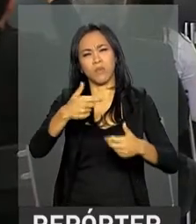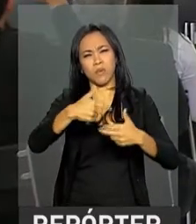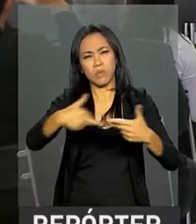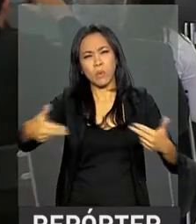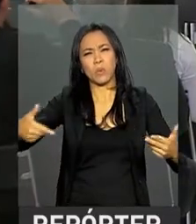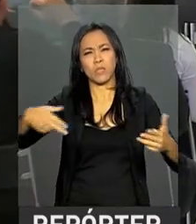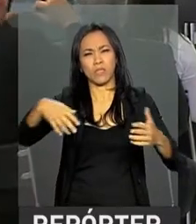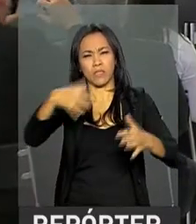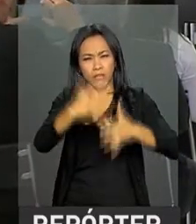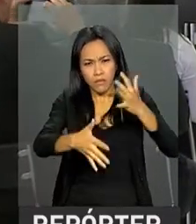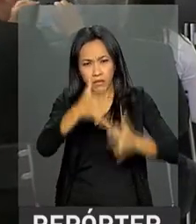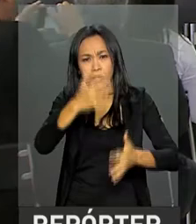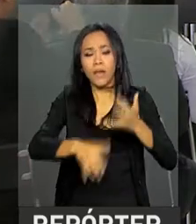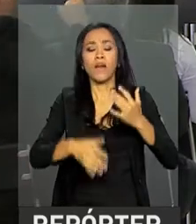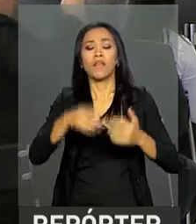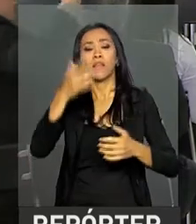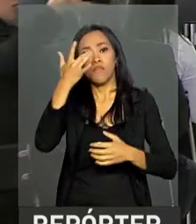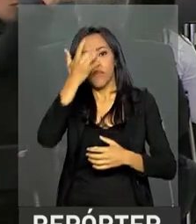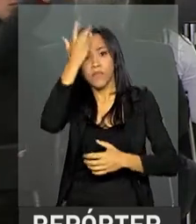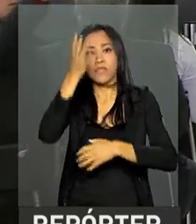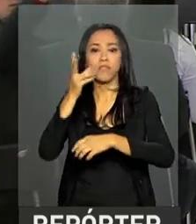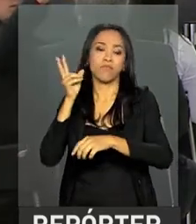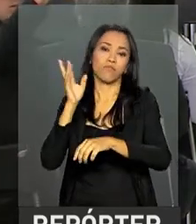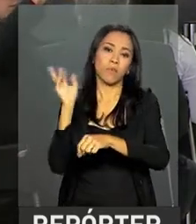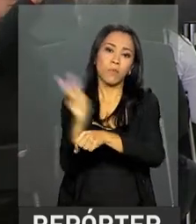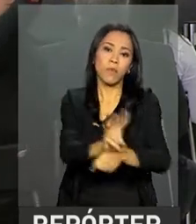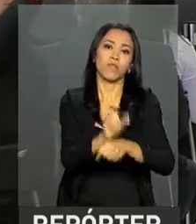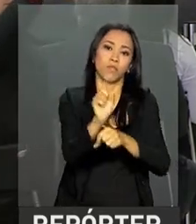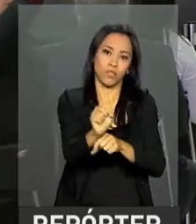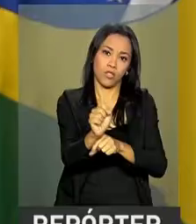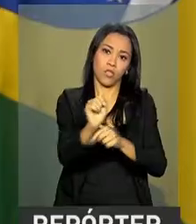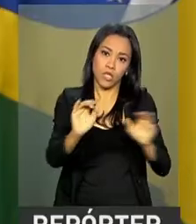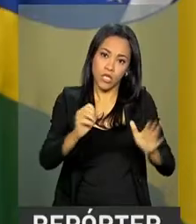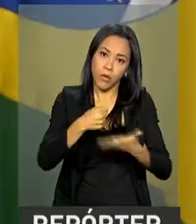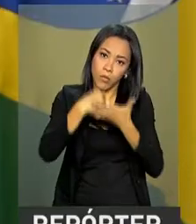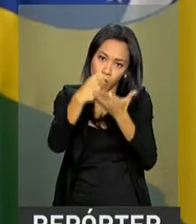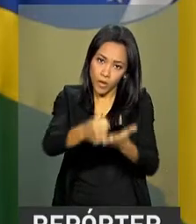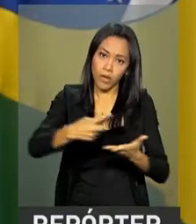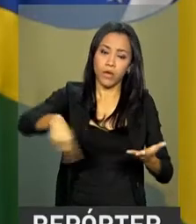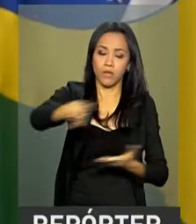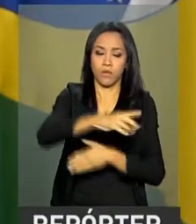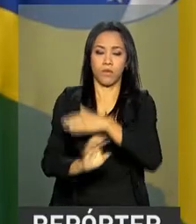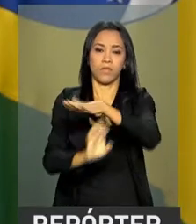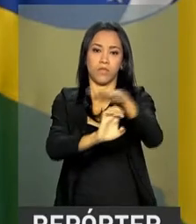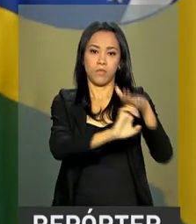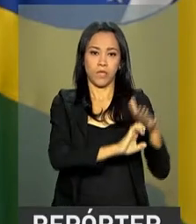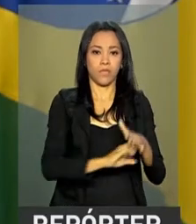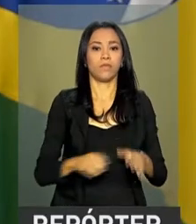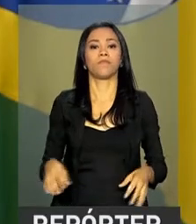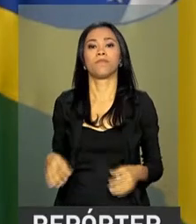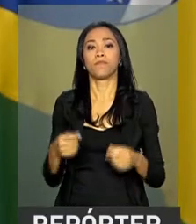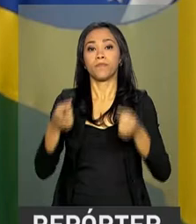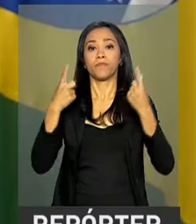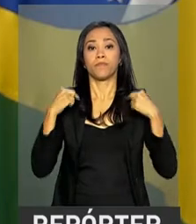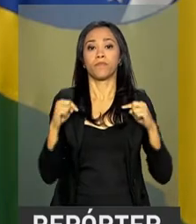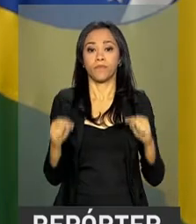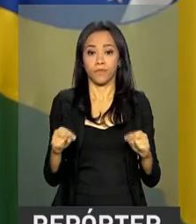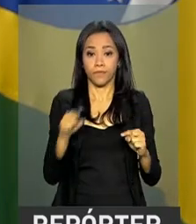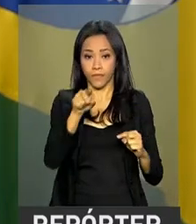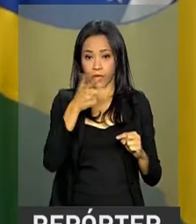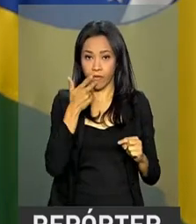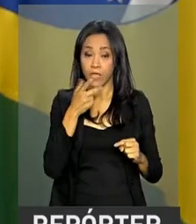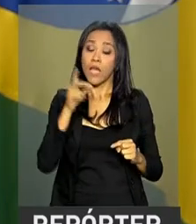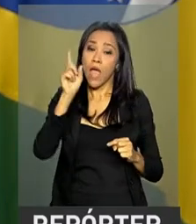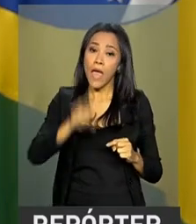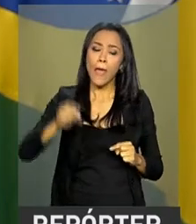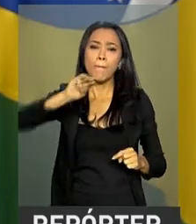acesso ao crédito e à capacitação pra esses empreendedores são milhões de brasileiros é que dedicam